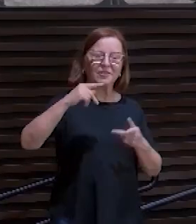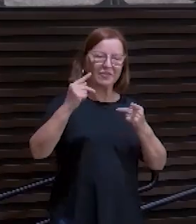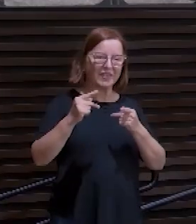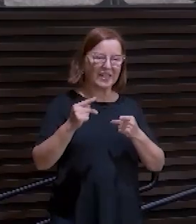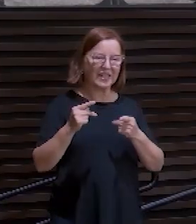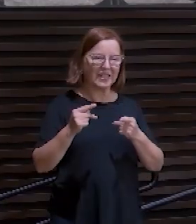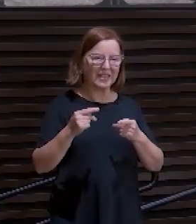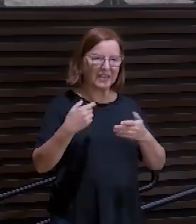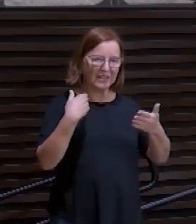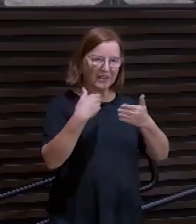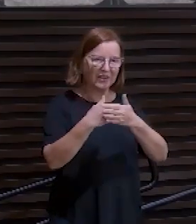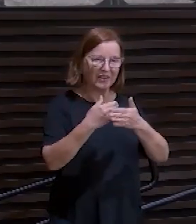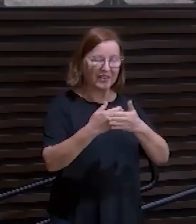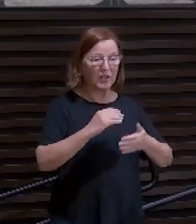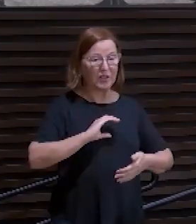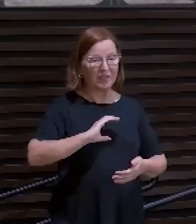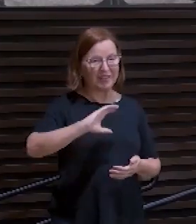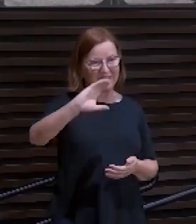confiadamente,